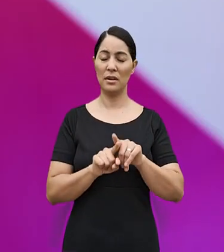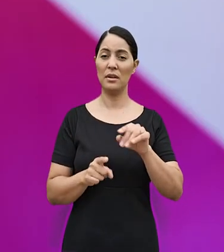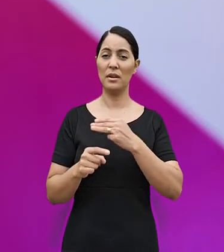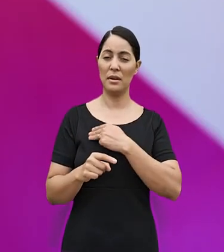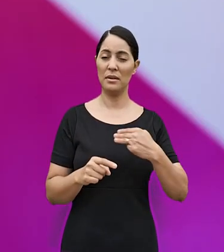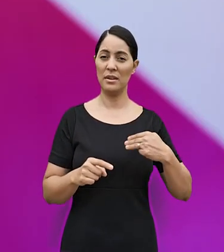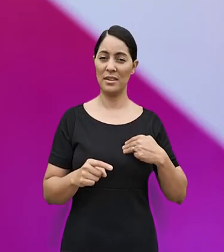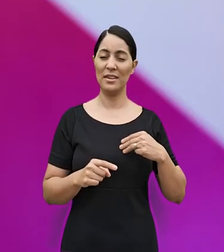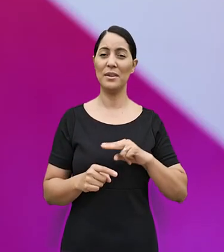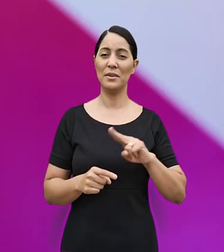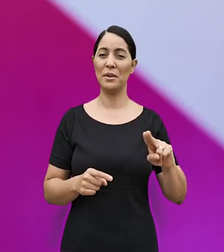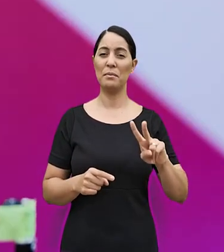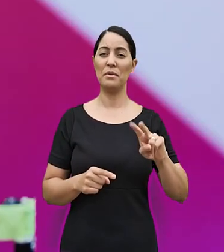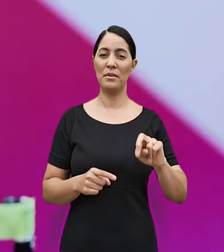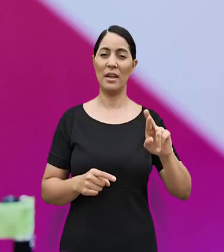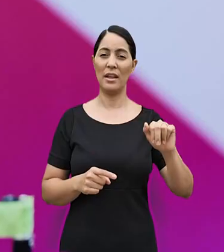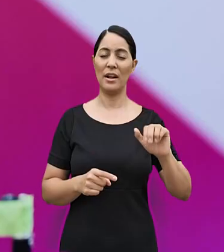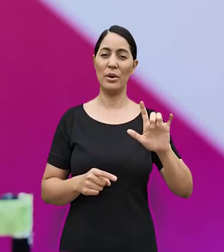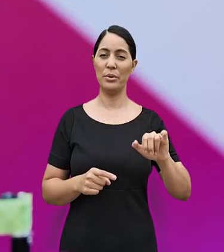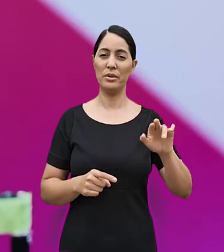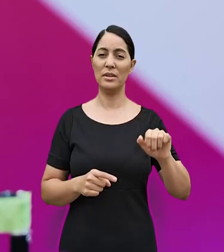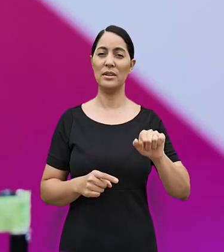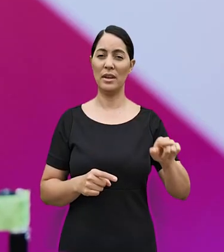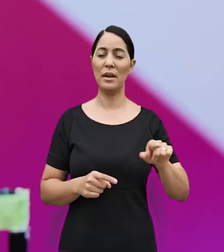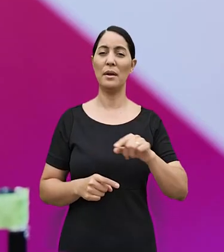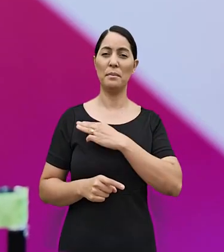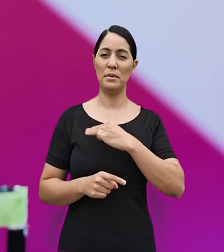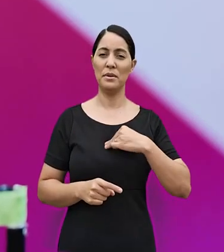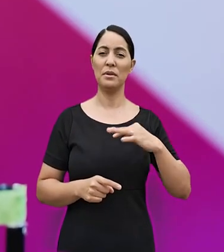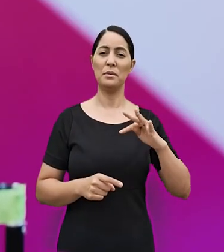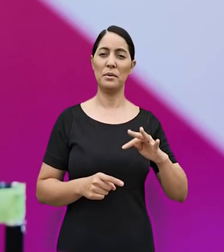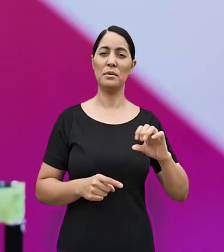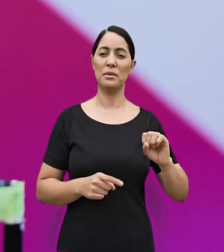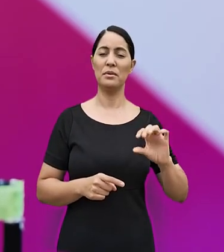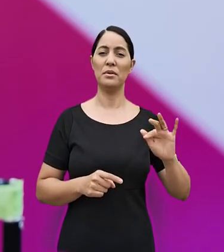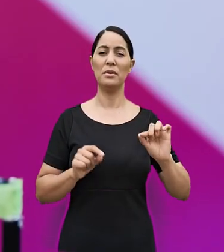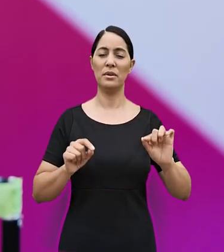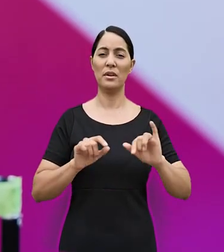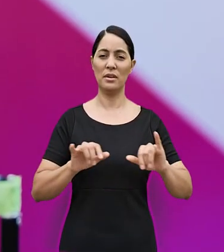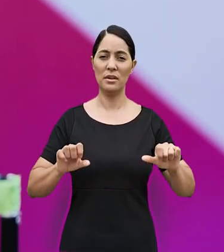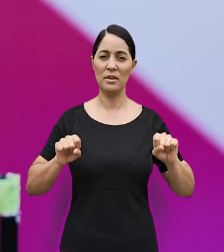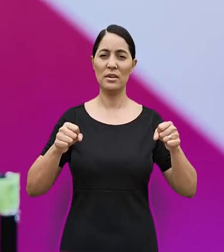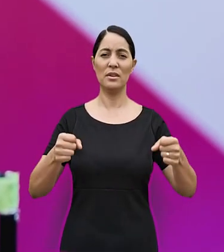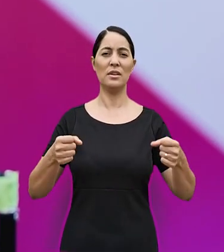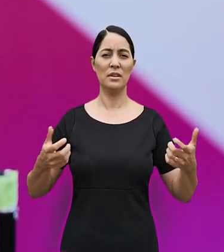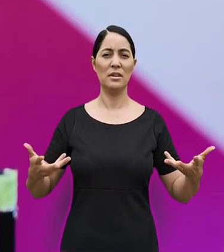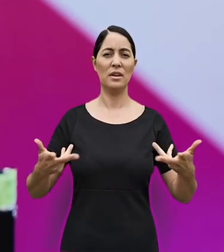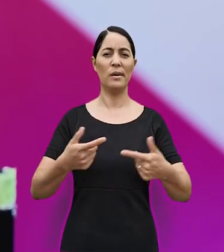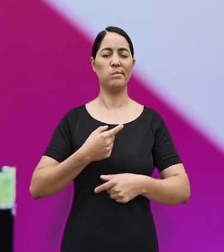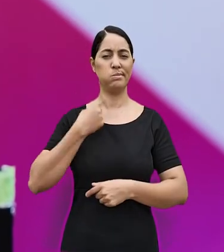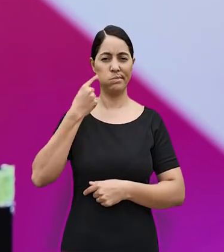Superior Eleitoral, Vera Lúcia, da medalha que é a maior honraria entregue a advogados e